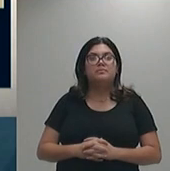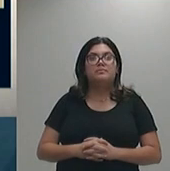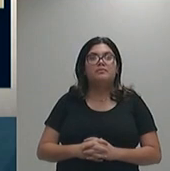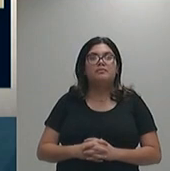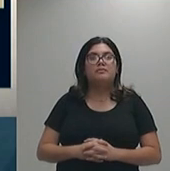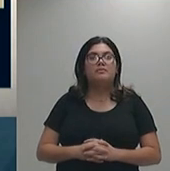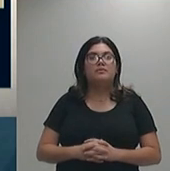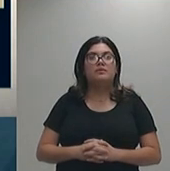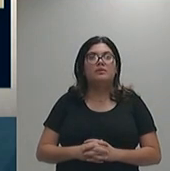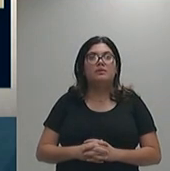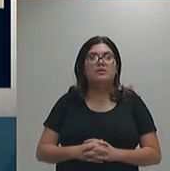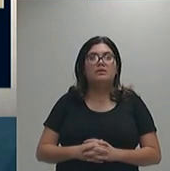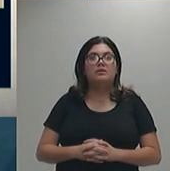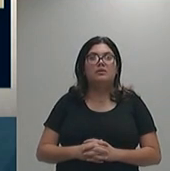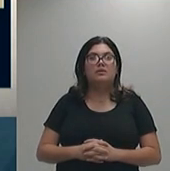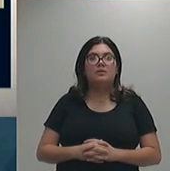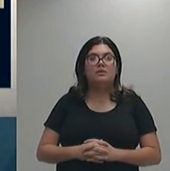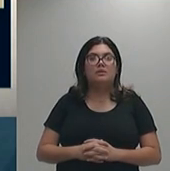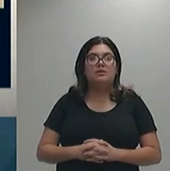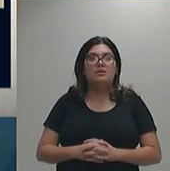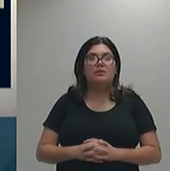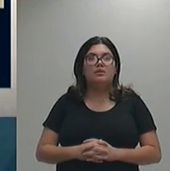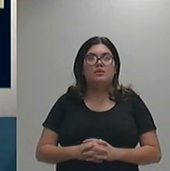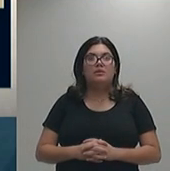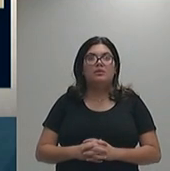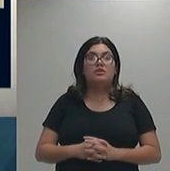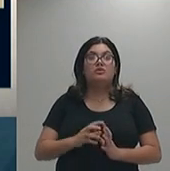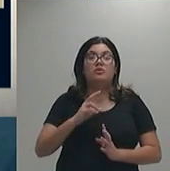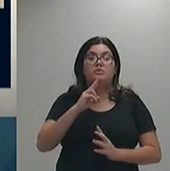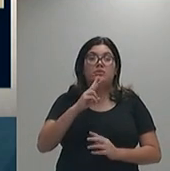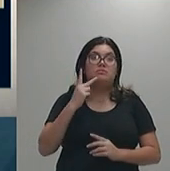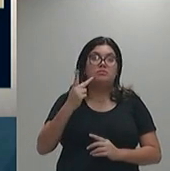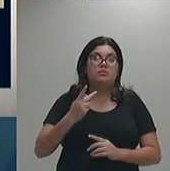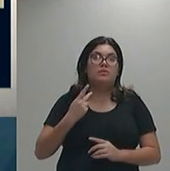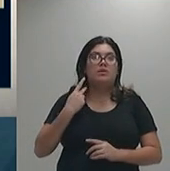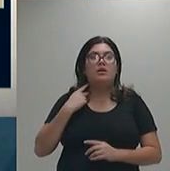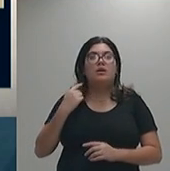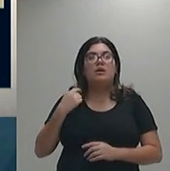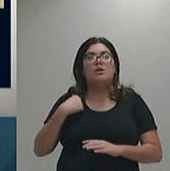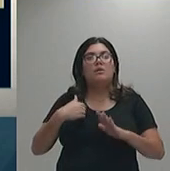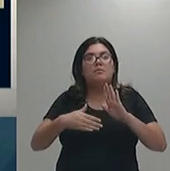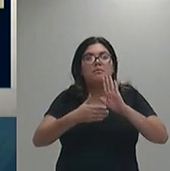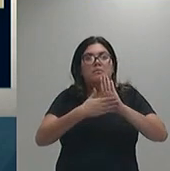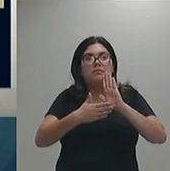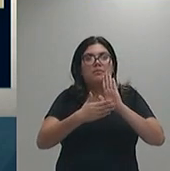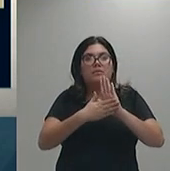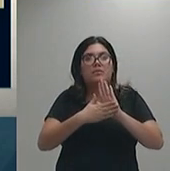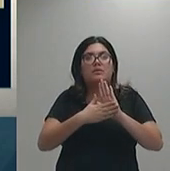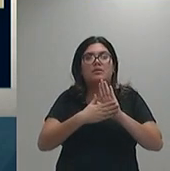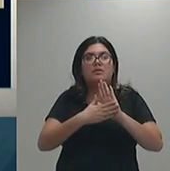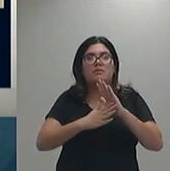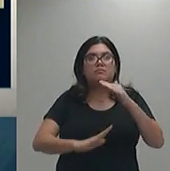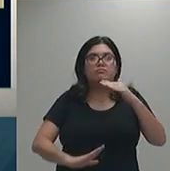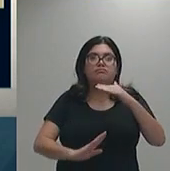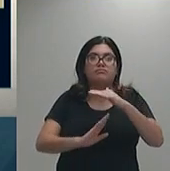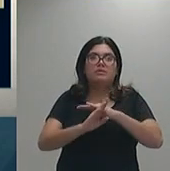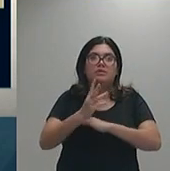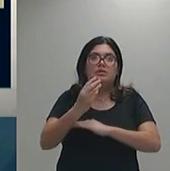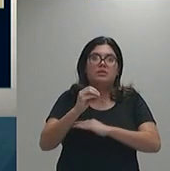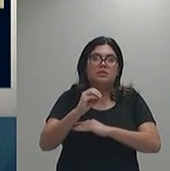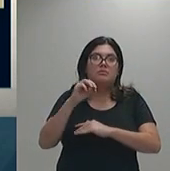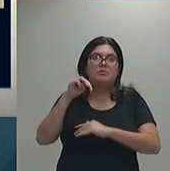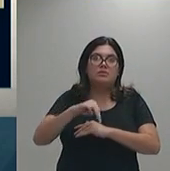mais por uma das partes são dois Procuradores eu tava propondo levar o tempo para 30 e dividir a